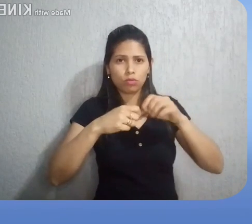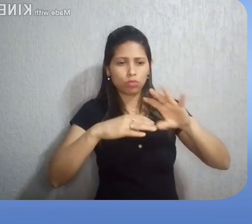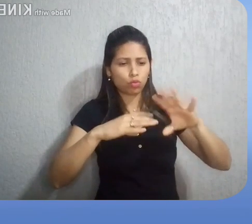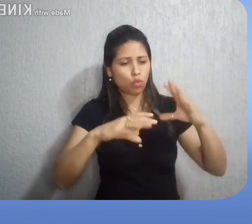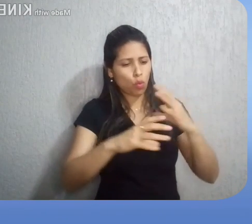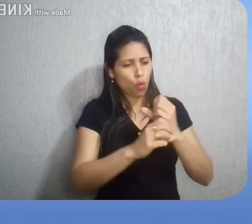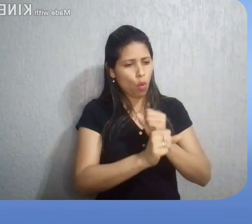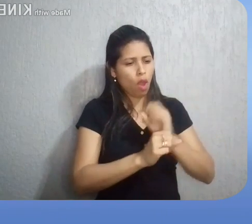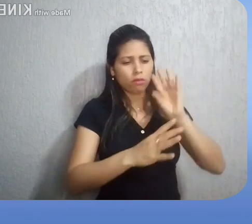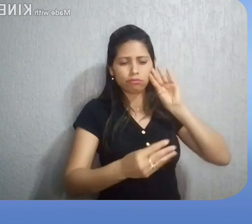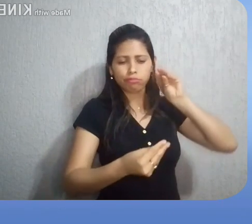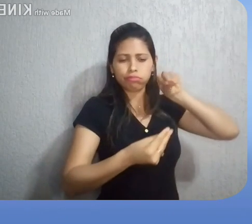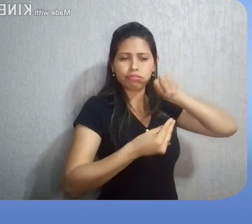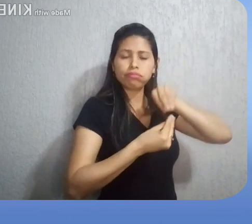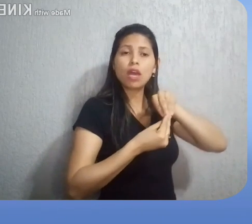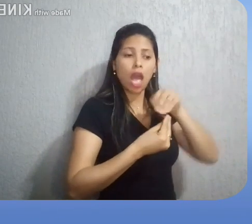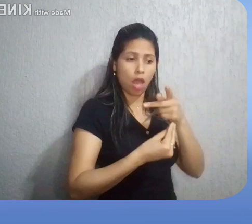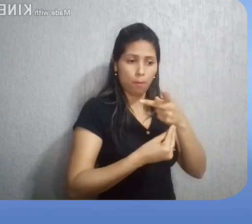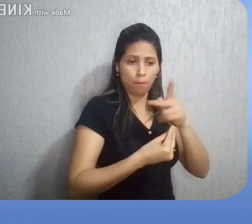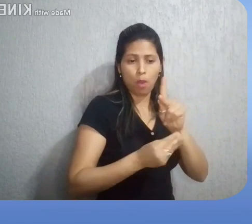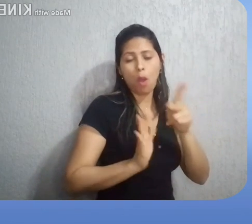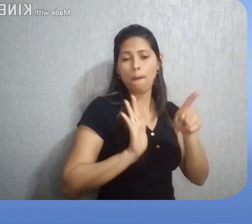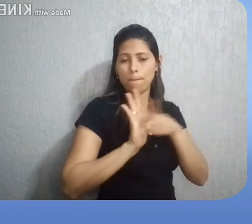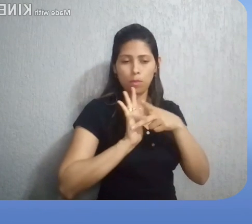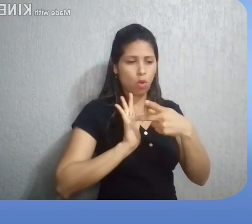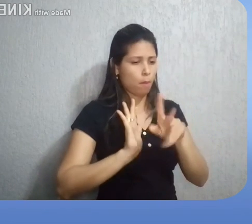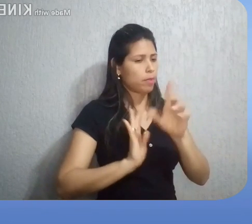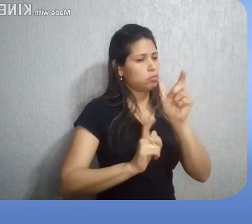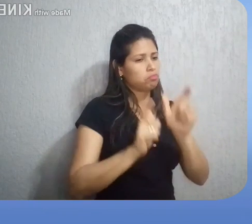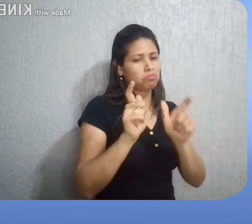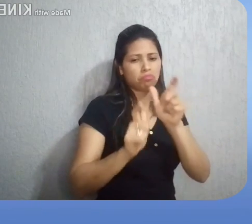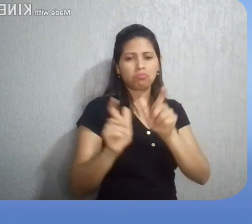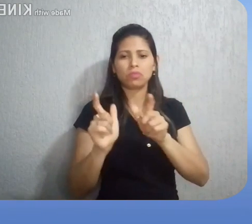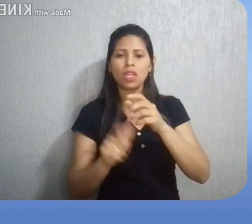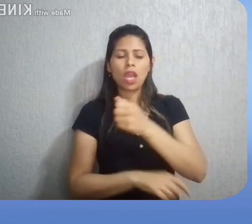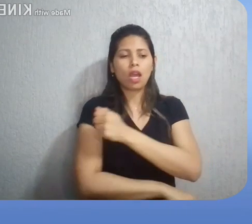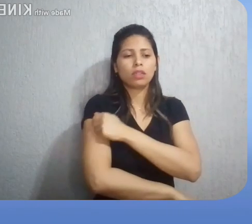autor e ao final você faz a